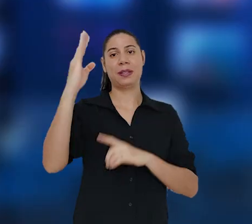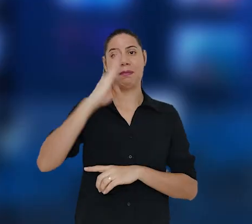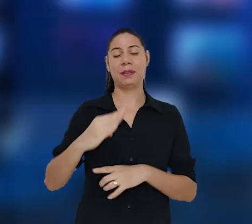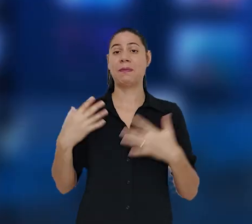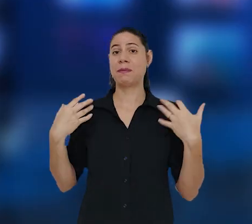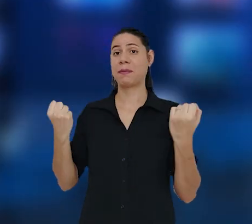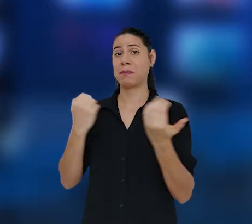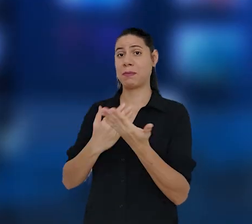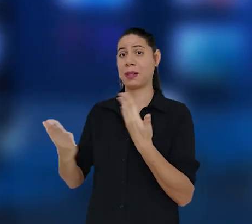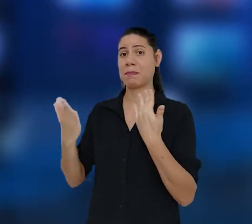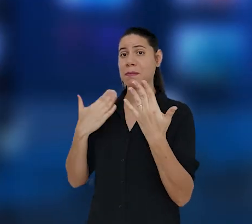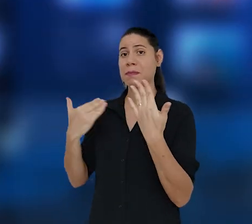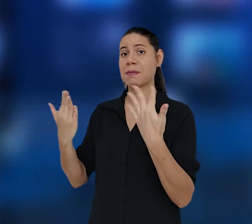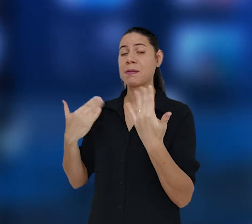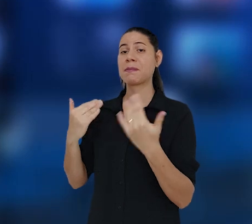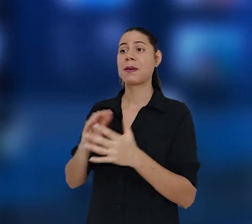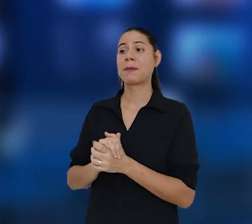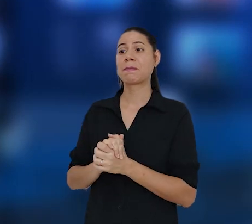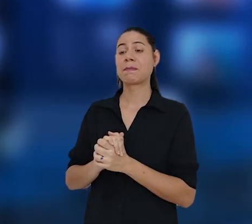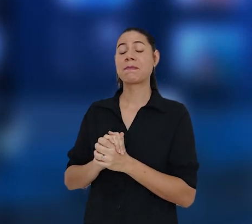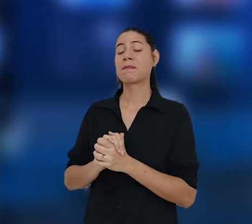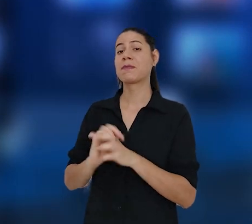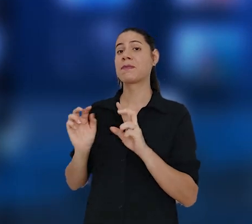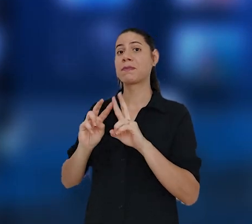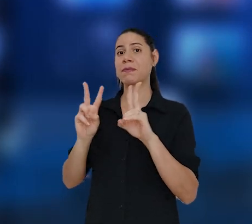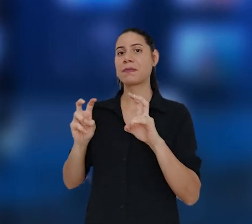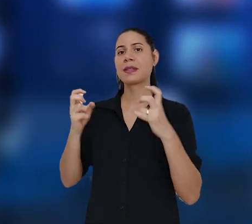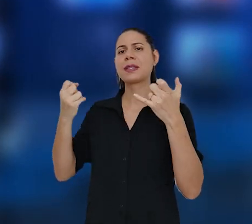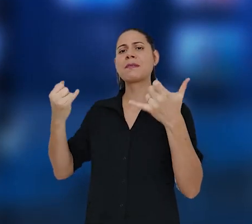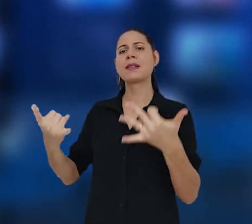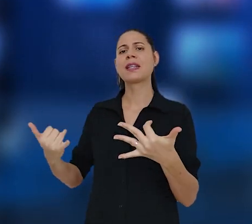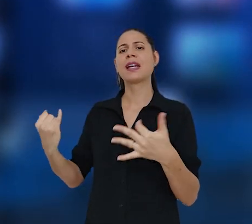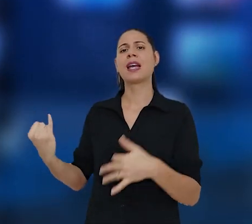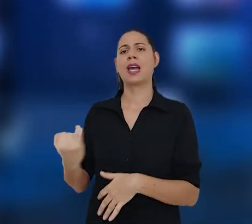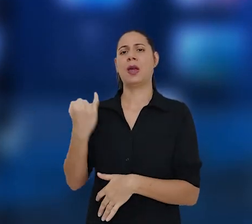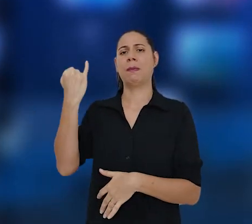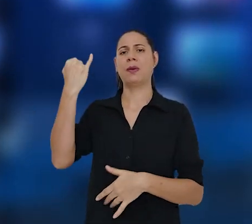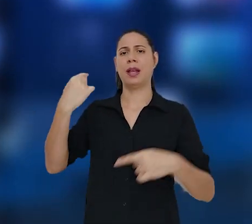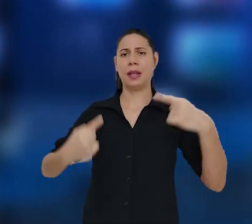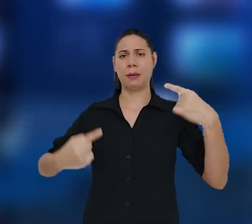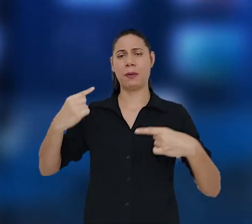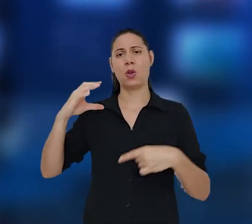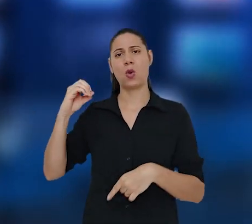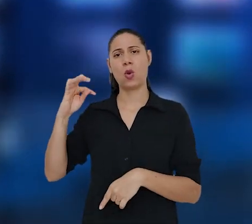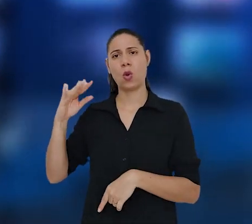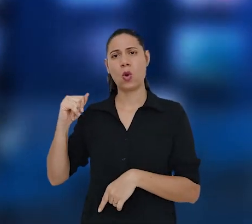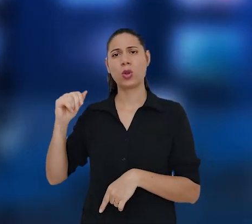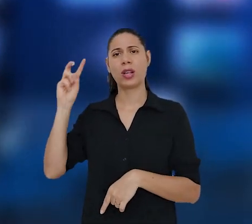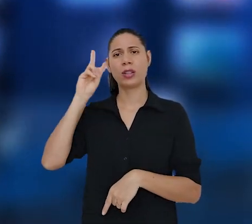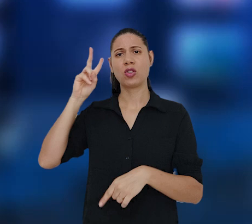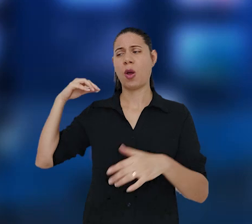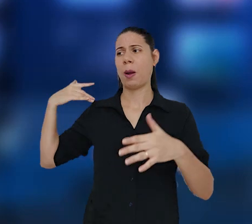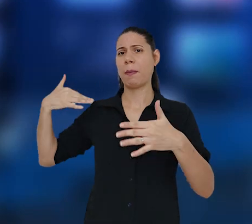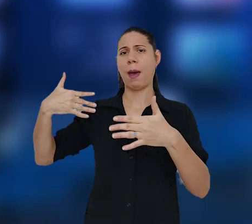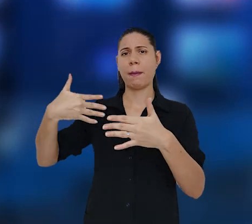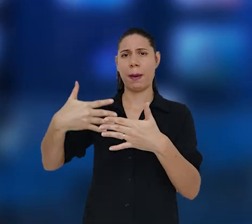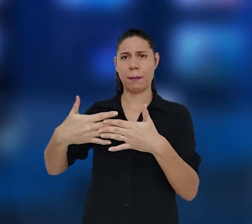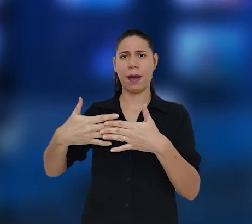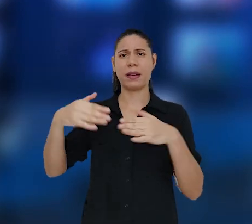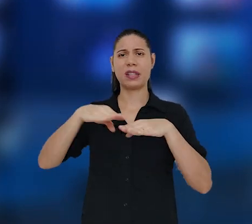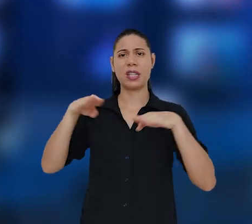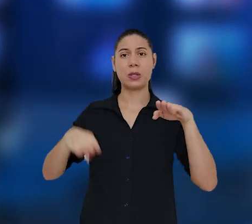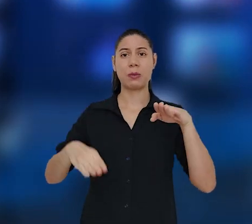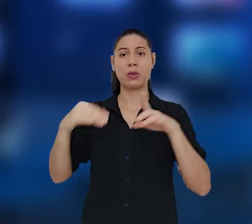brasileira. Vamos começar essa conversa, doutor Augusto, enfatizando a relevância da política de cotas a partir do histórico de